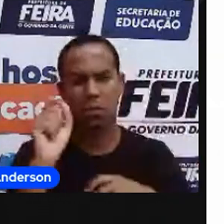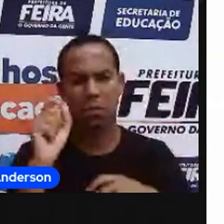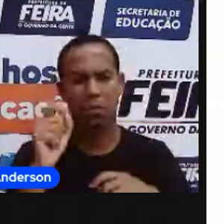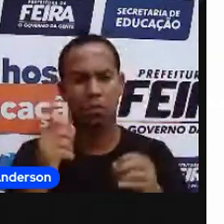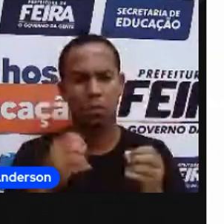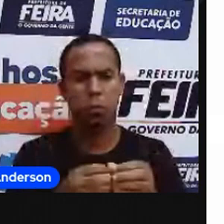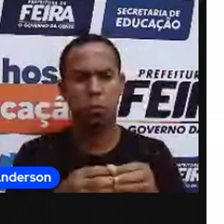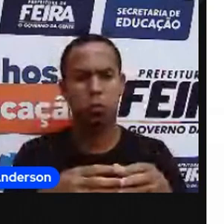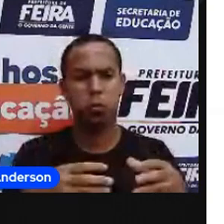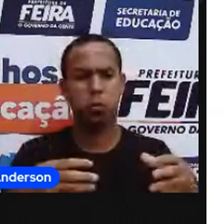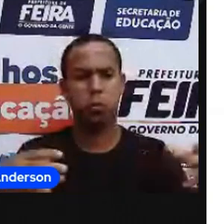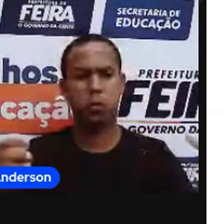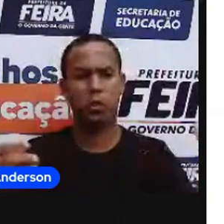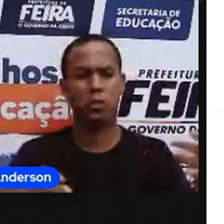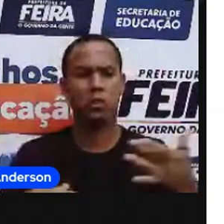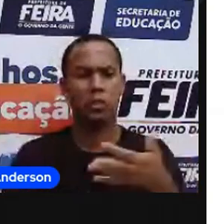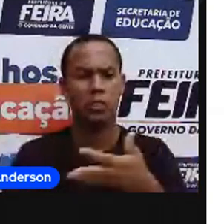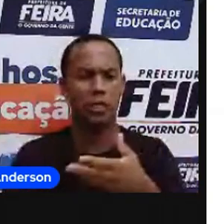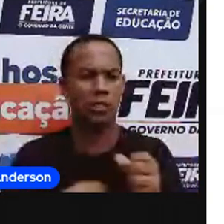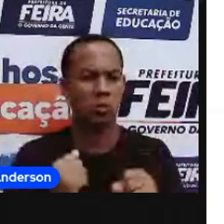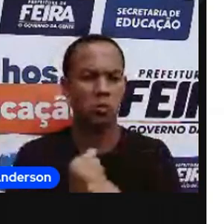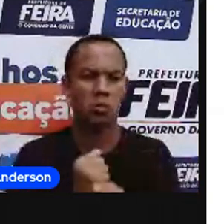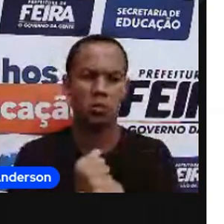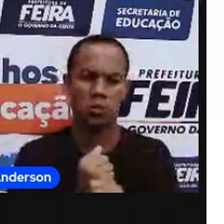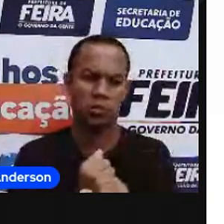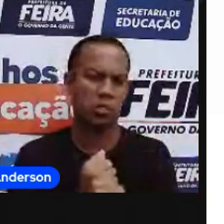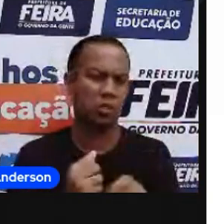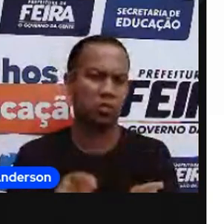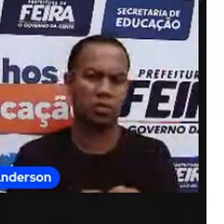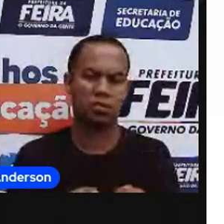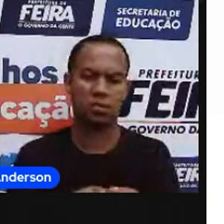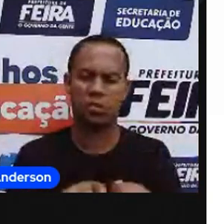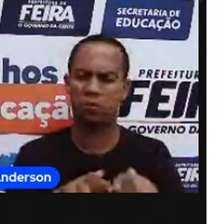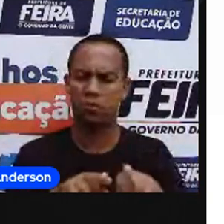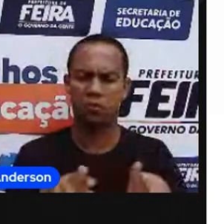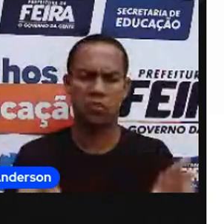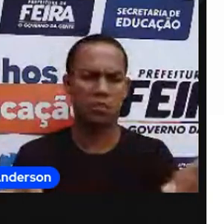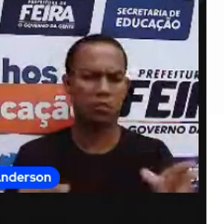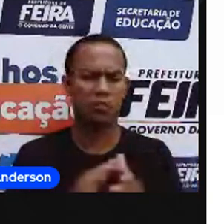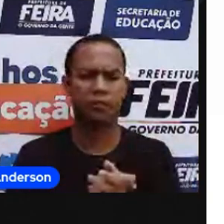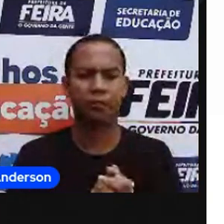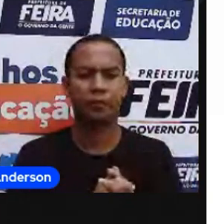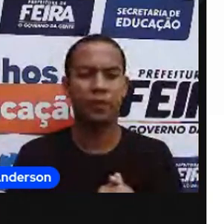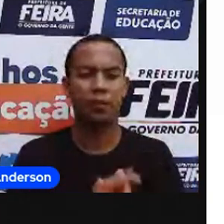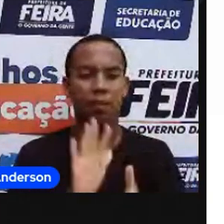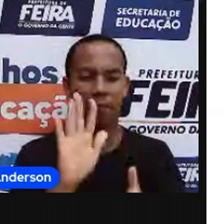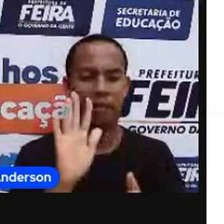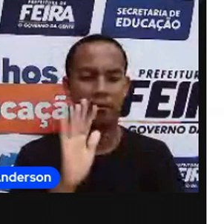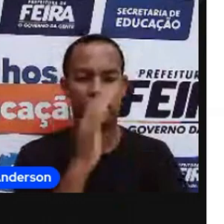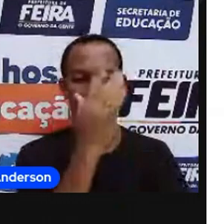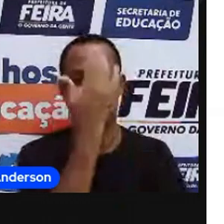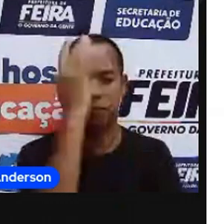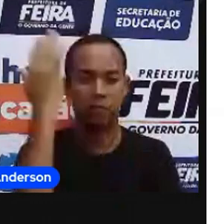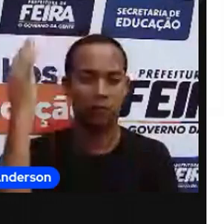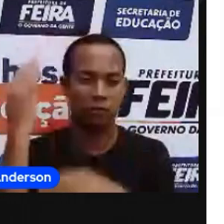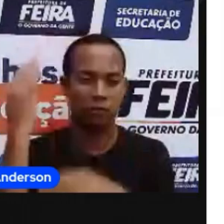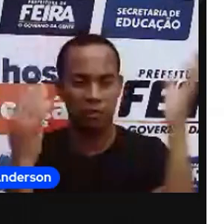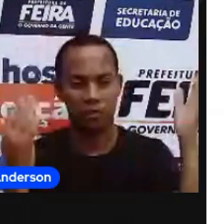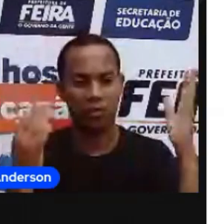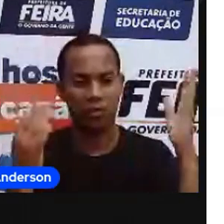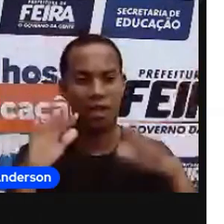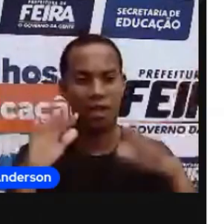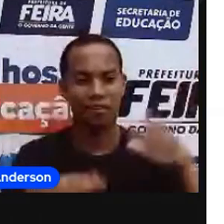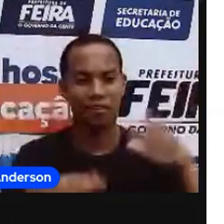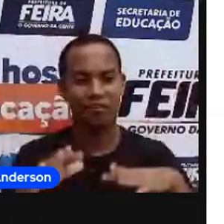as cidades, em construções, em prédios, e muitas vezes a gente acaba esquecendo do quê? Da natureza. E aí reclama